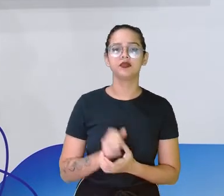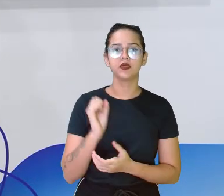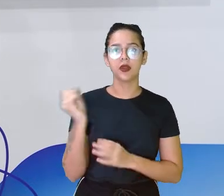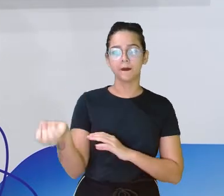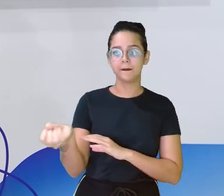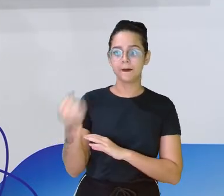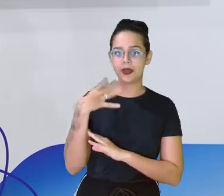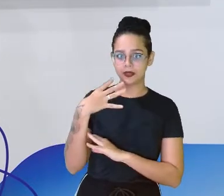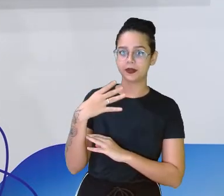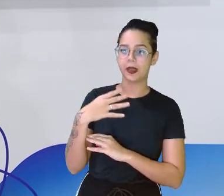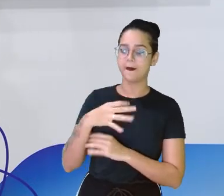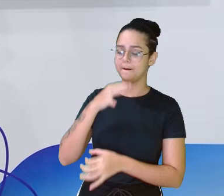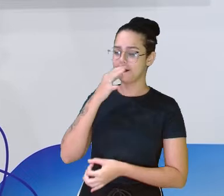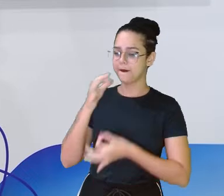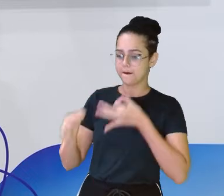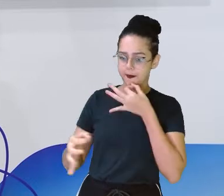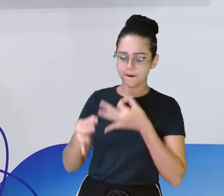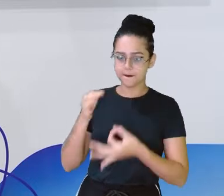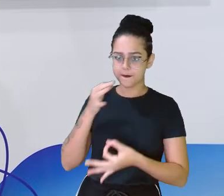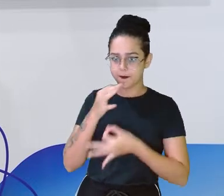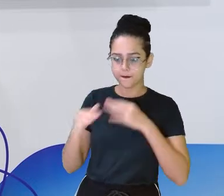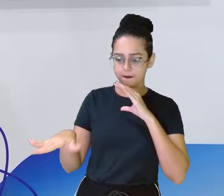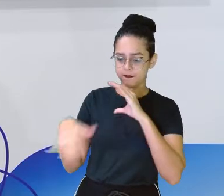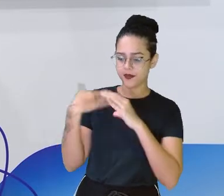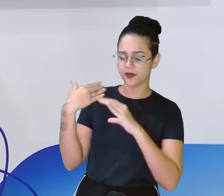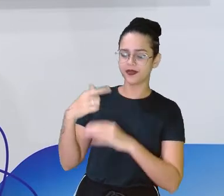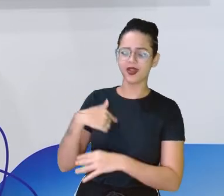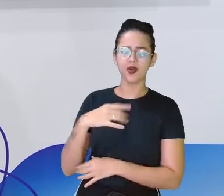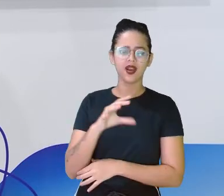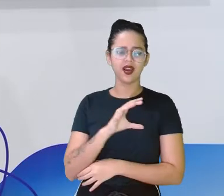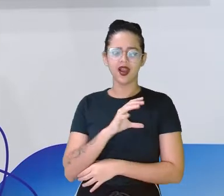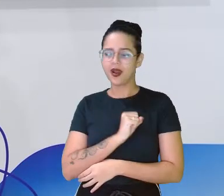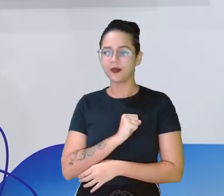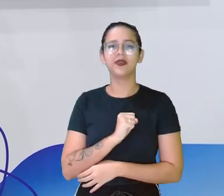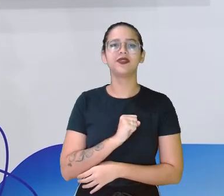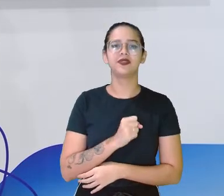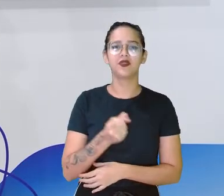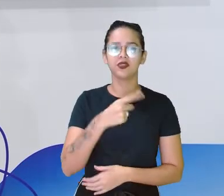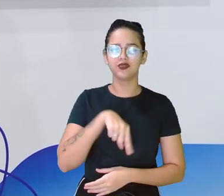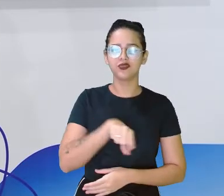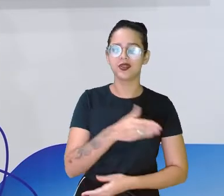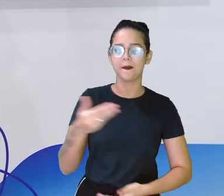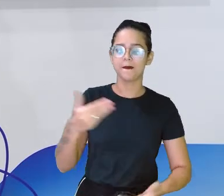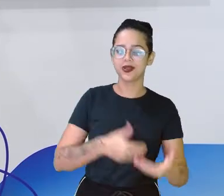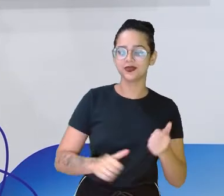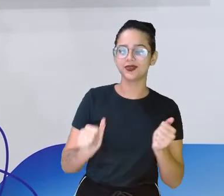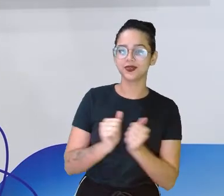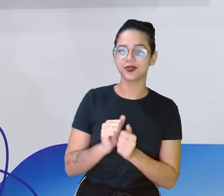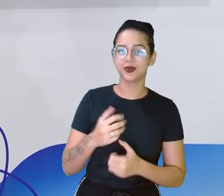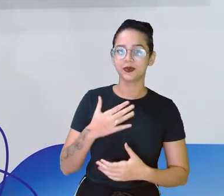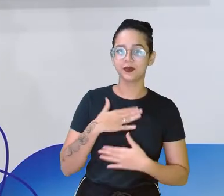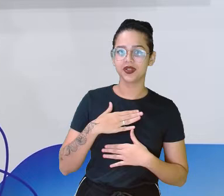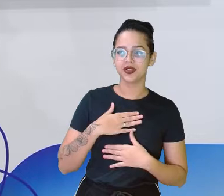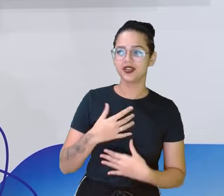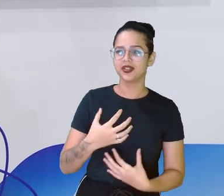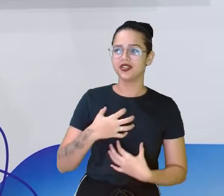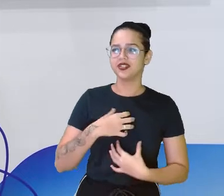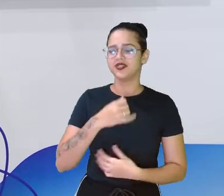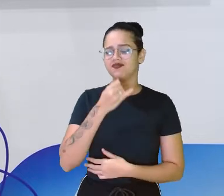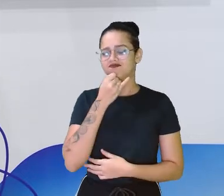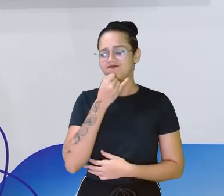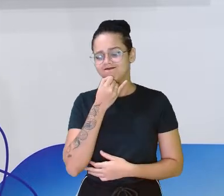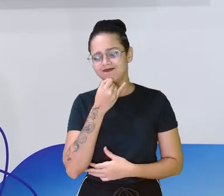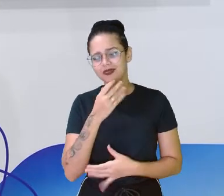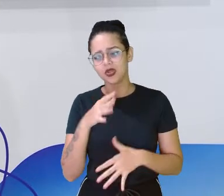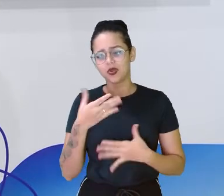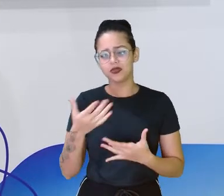mim. Manda teu recado. Eu amo quando vocês participam comigo e fico muito triste quando vocês